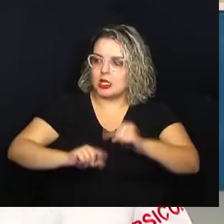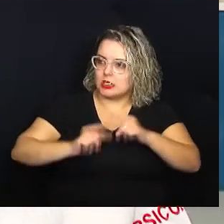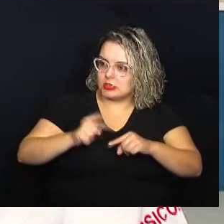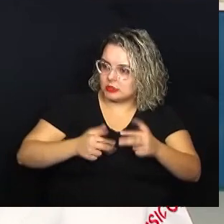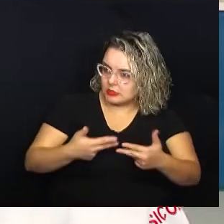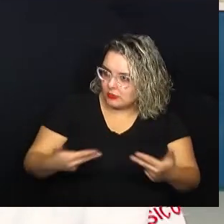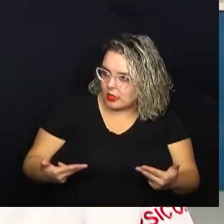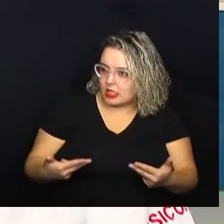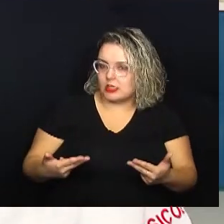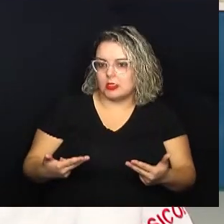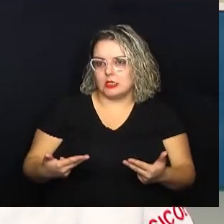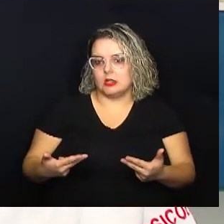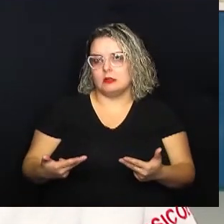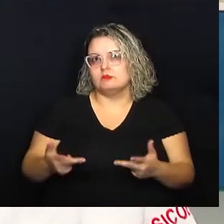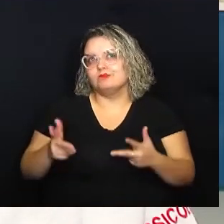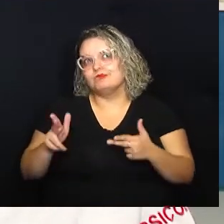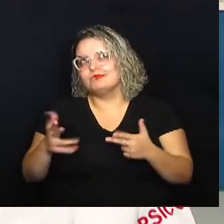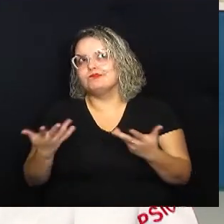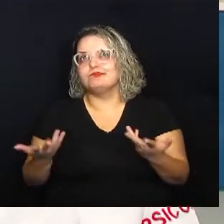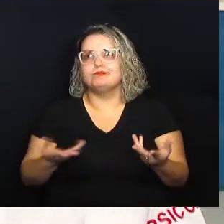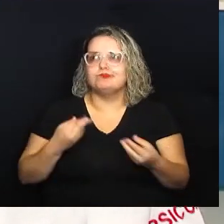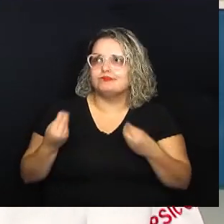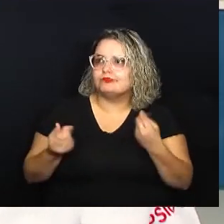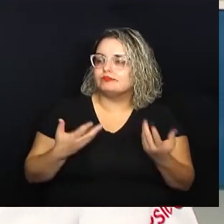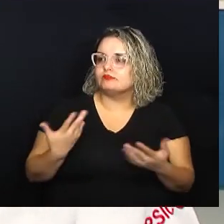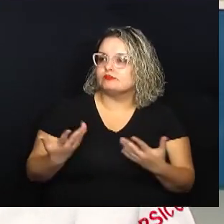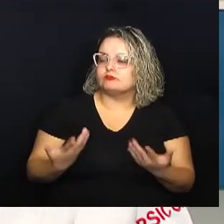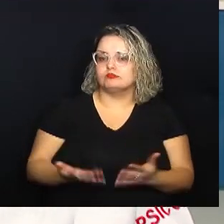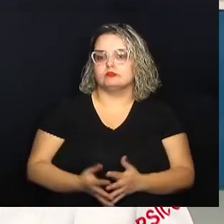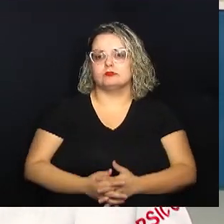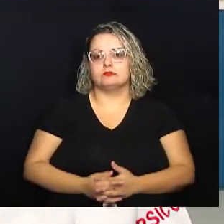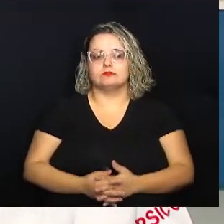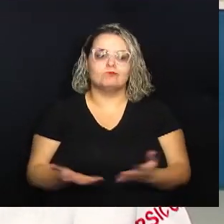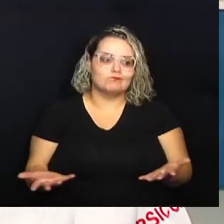assim, utilizar esse material como